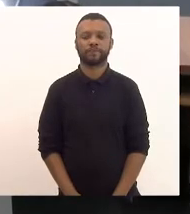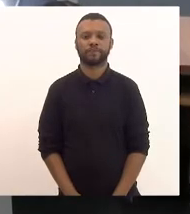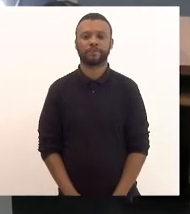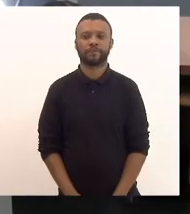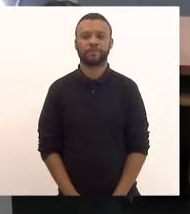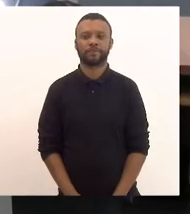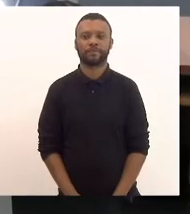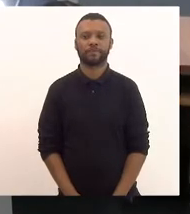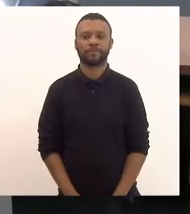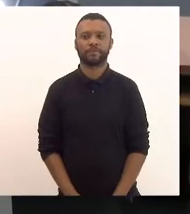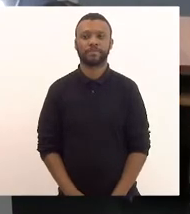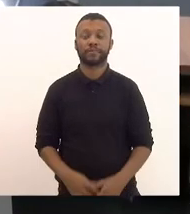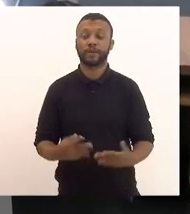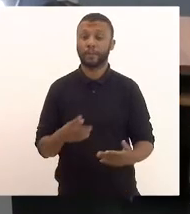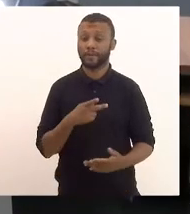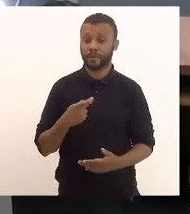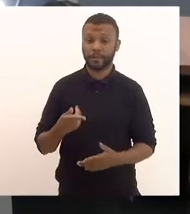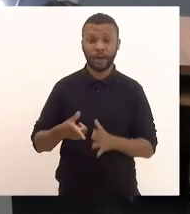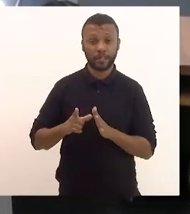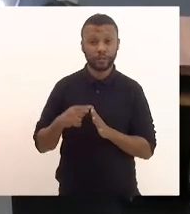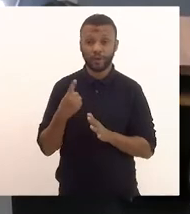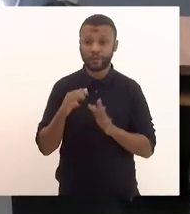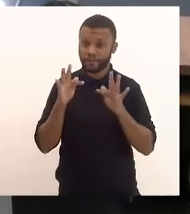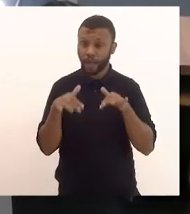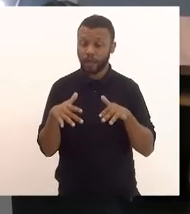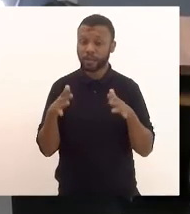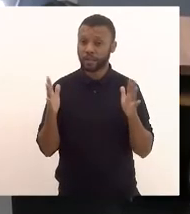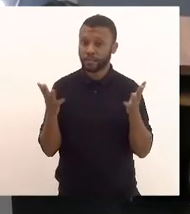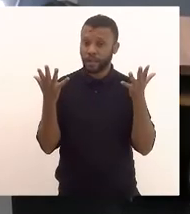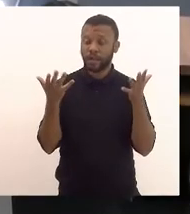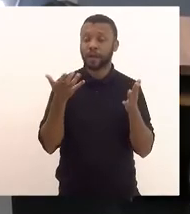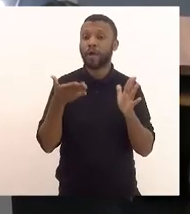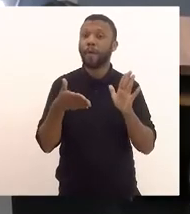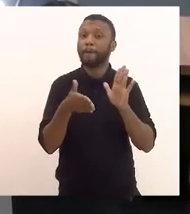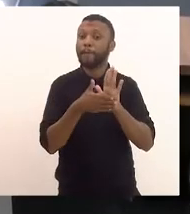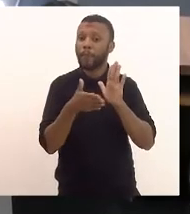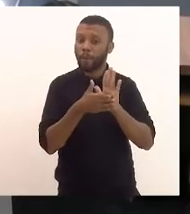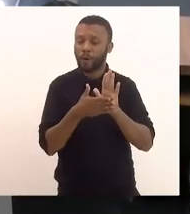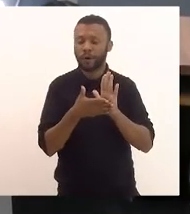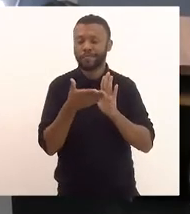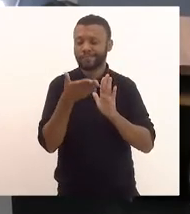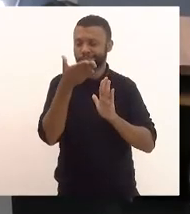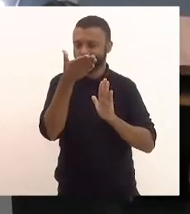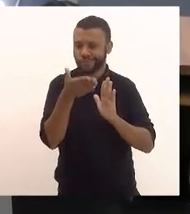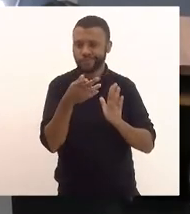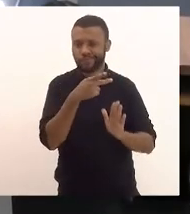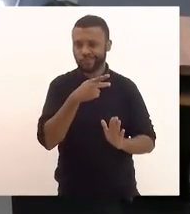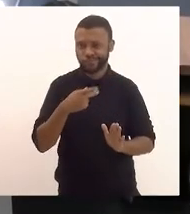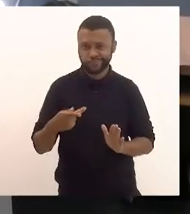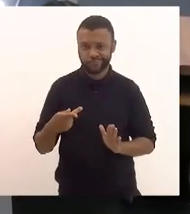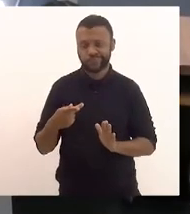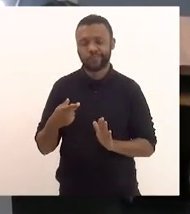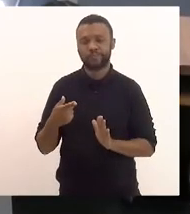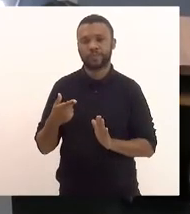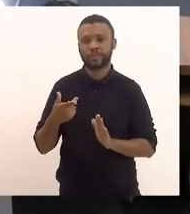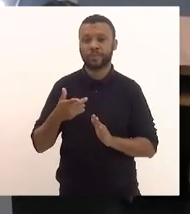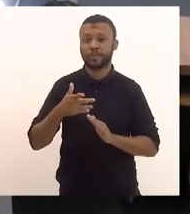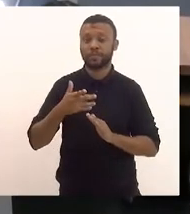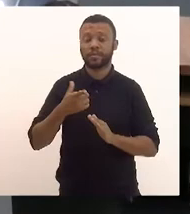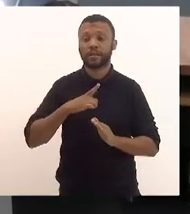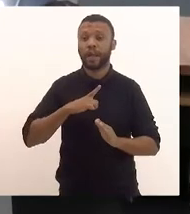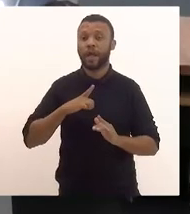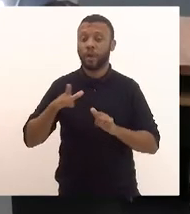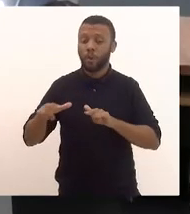tu tens Presidente antes de terminarmos ação ferro propor que Vossa Excelência em cabeça se o